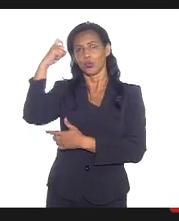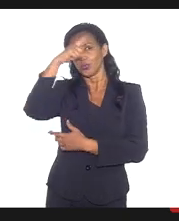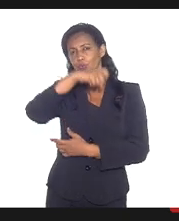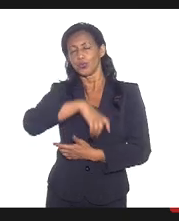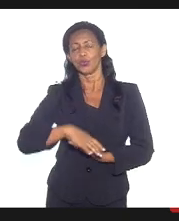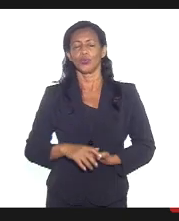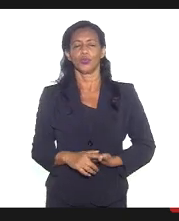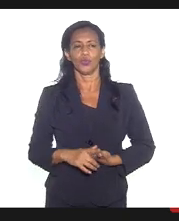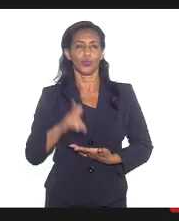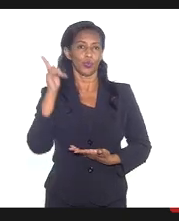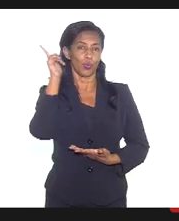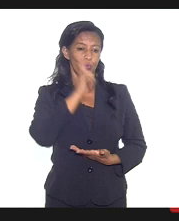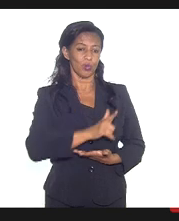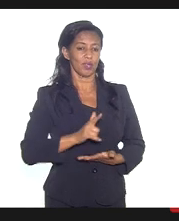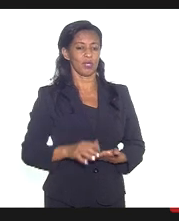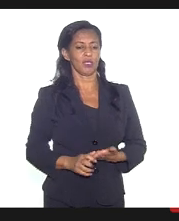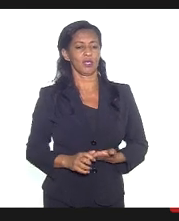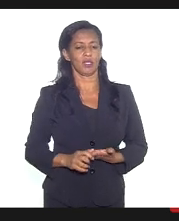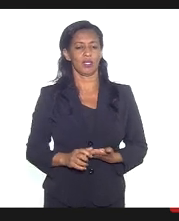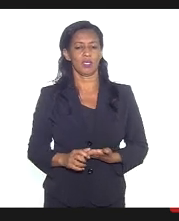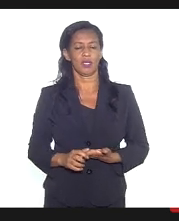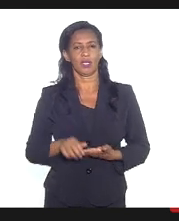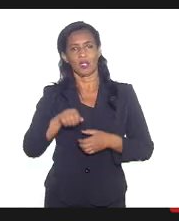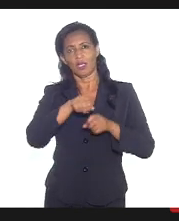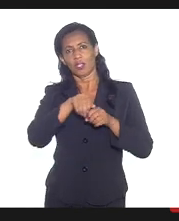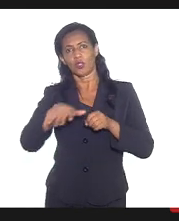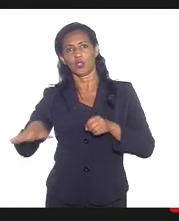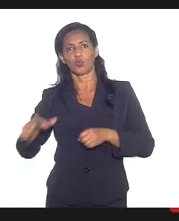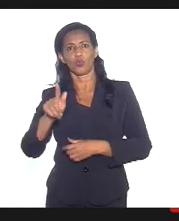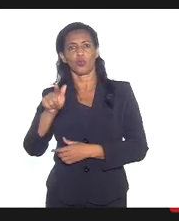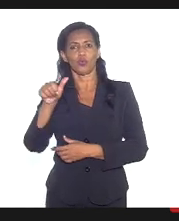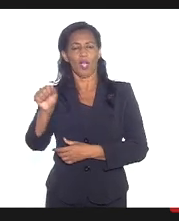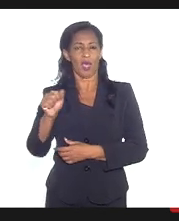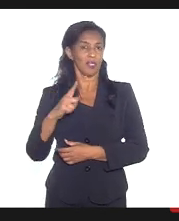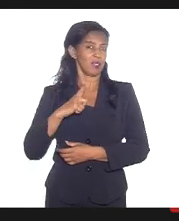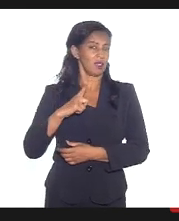eu conseguir explorar esse gás. Então, existe muito,